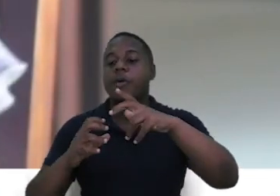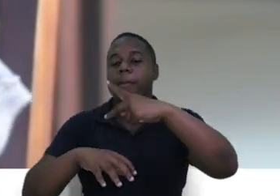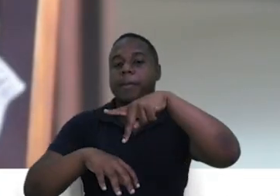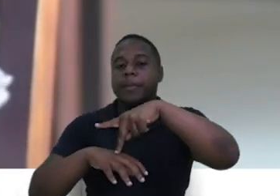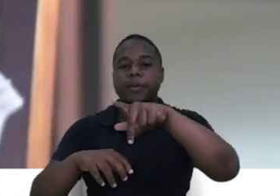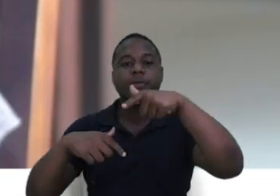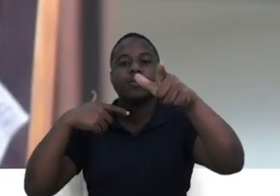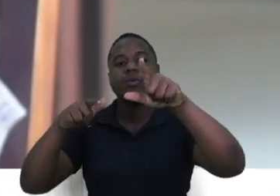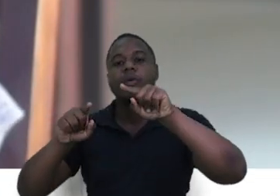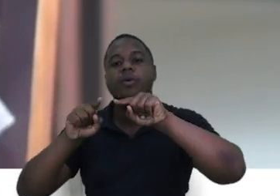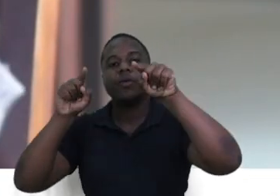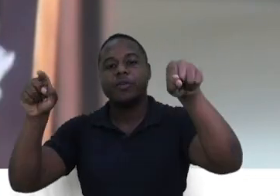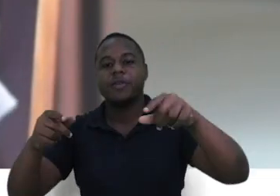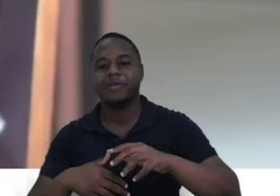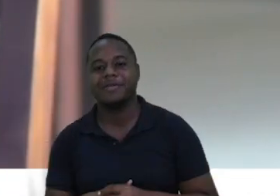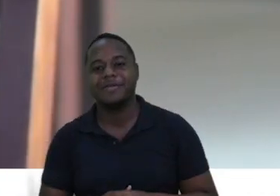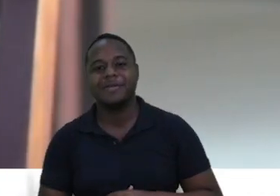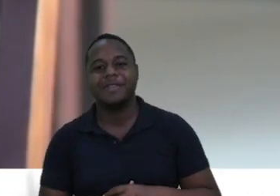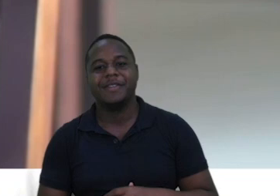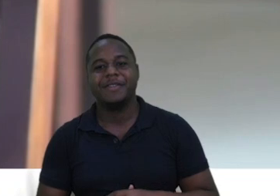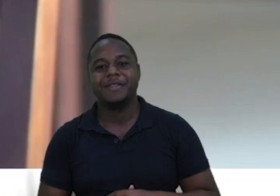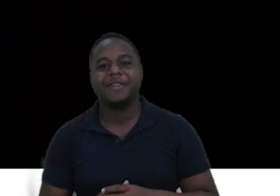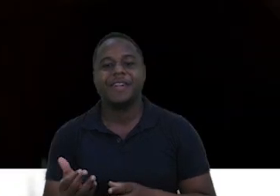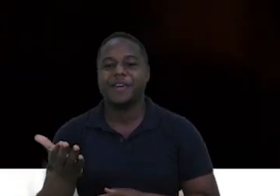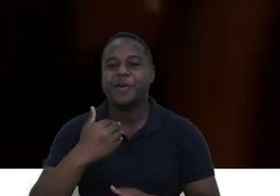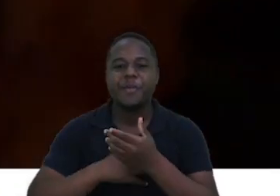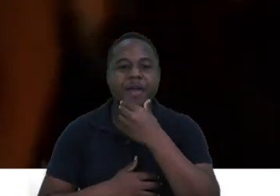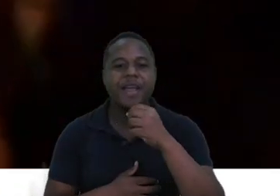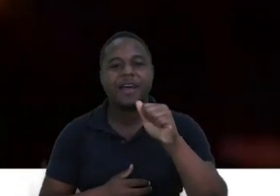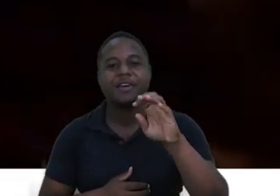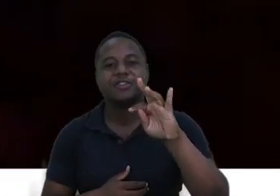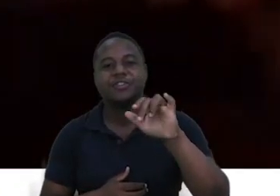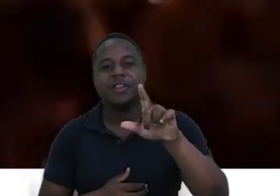No nosso quadro Fala Mestre, com o professor Átila Lopes.